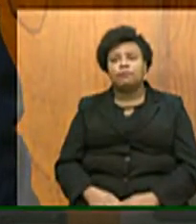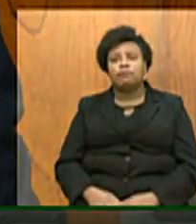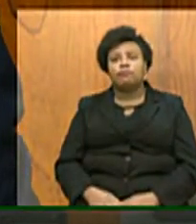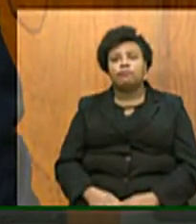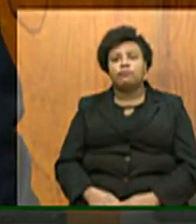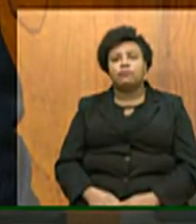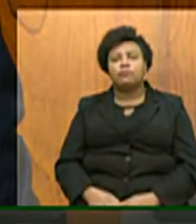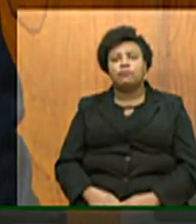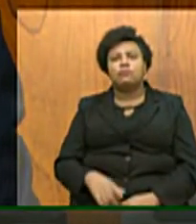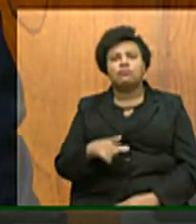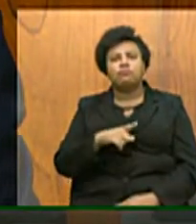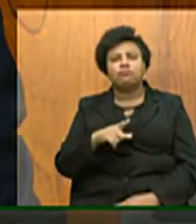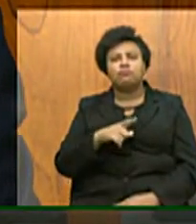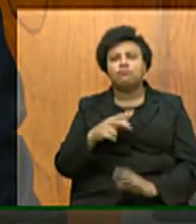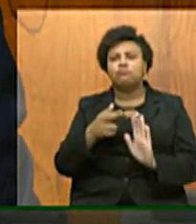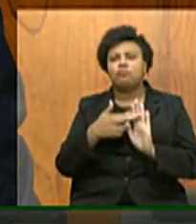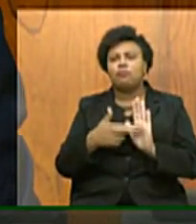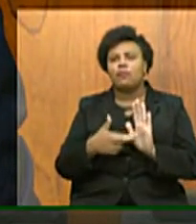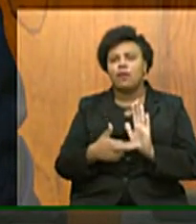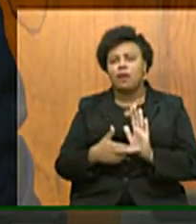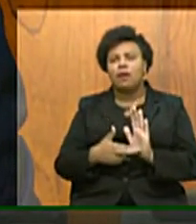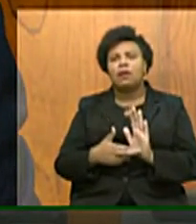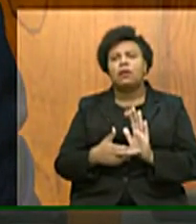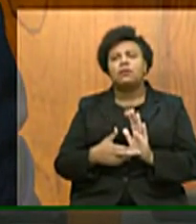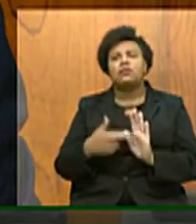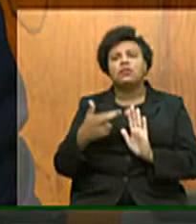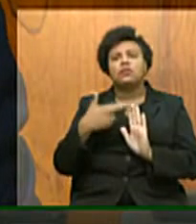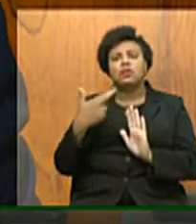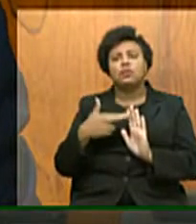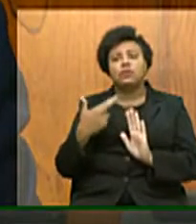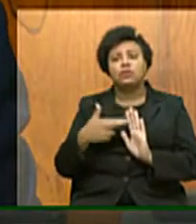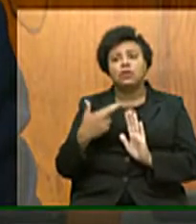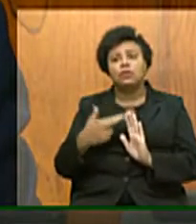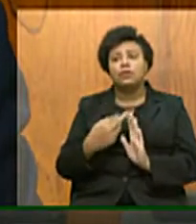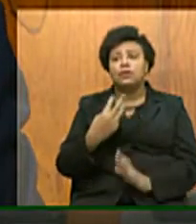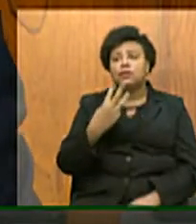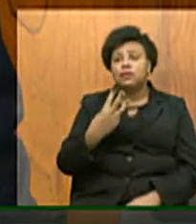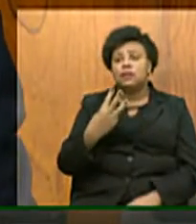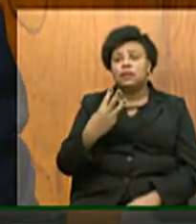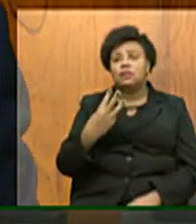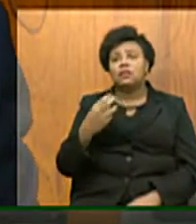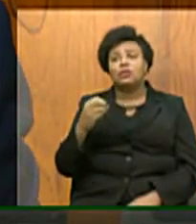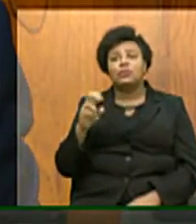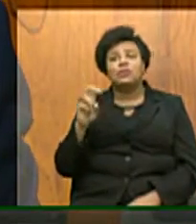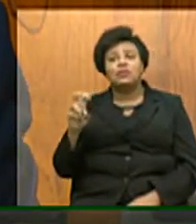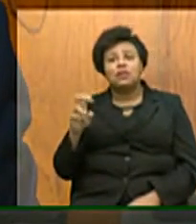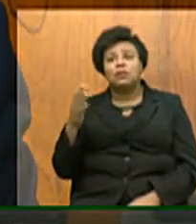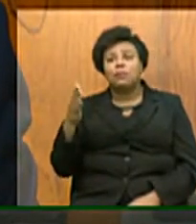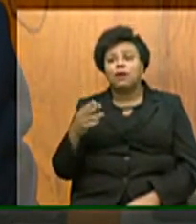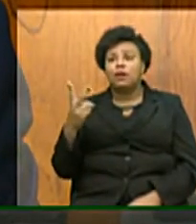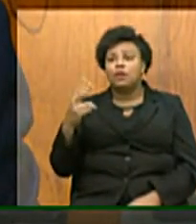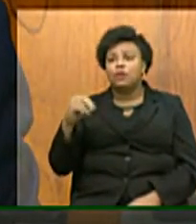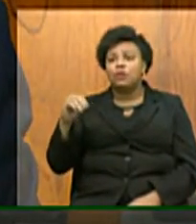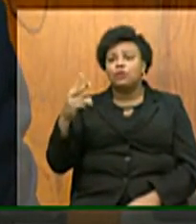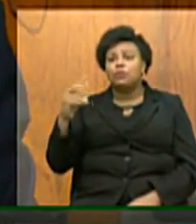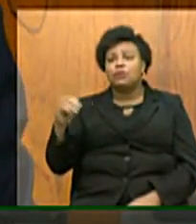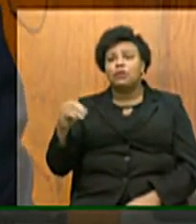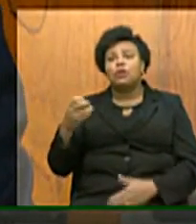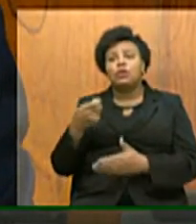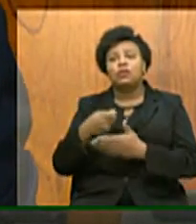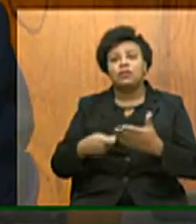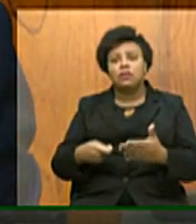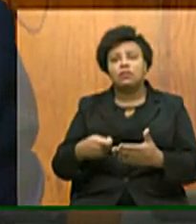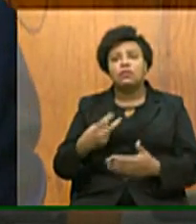termos do único artigo 3º da resolução 3.205/2020, com a nova redação dada pela resolução